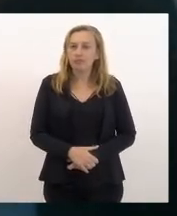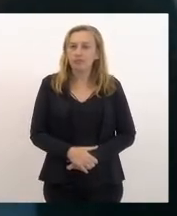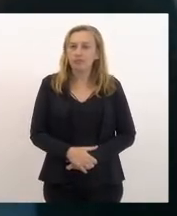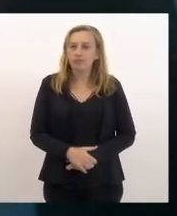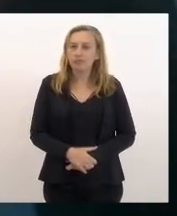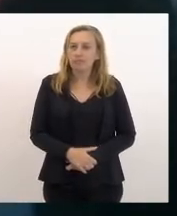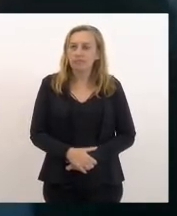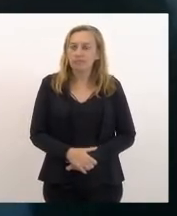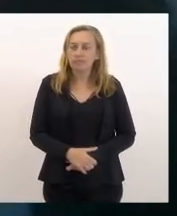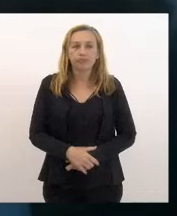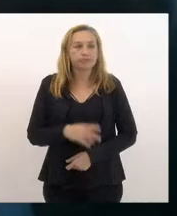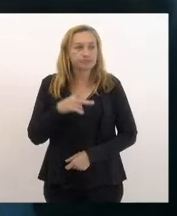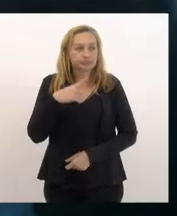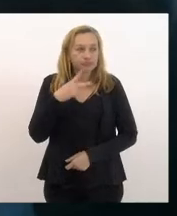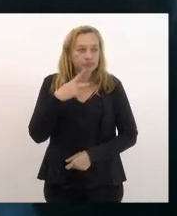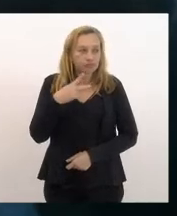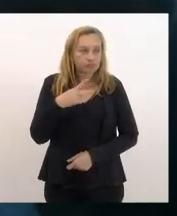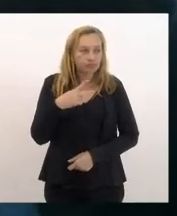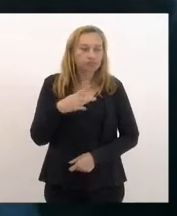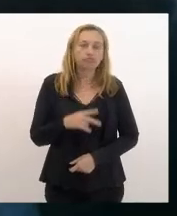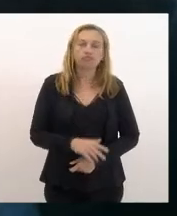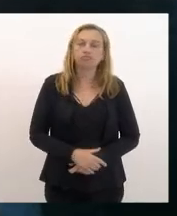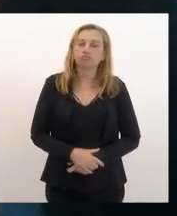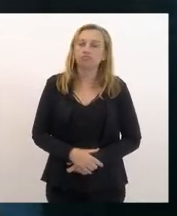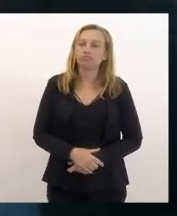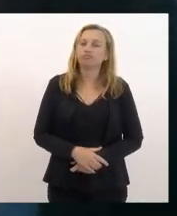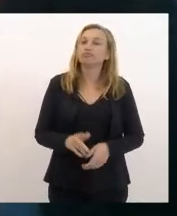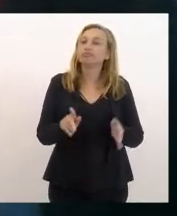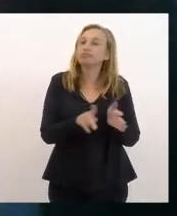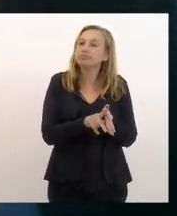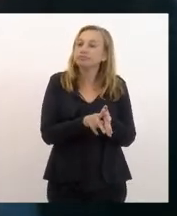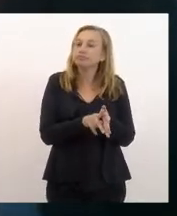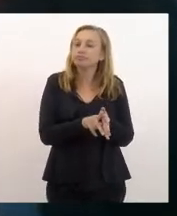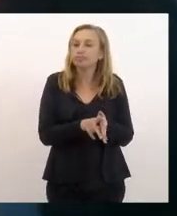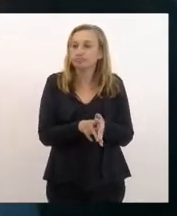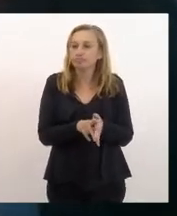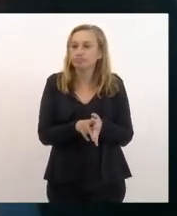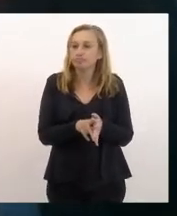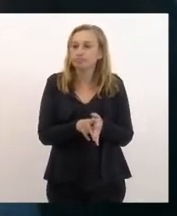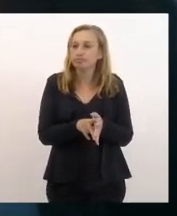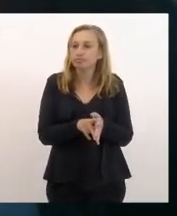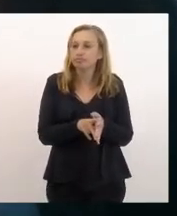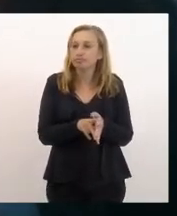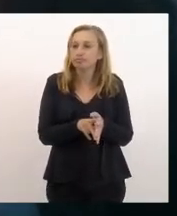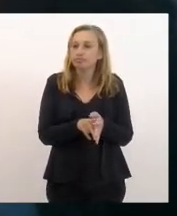só para confirmar aqui, nós estamos falando do projeto